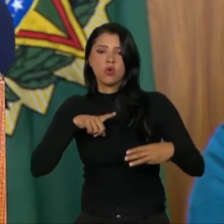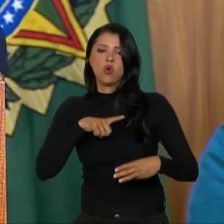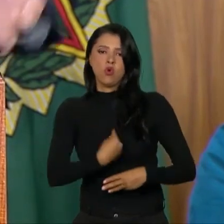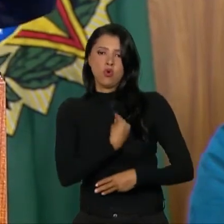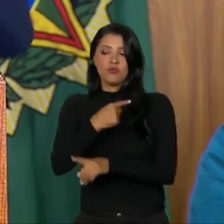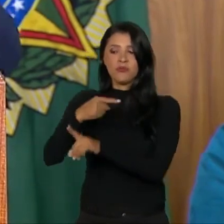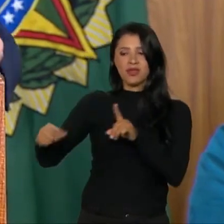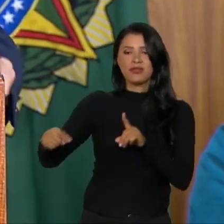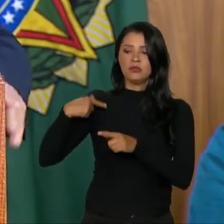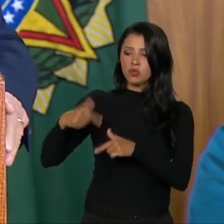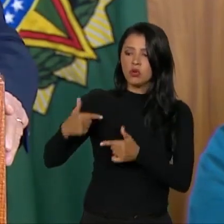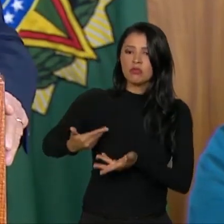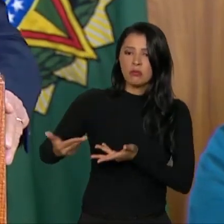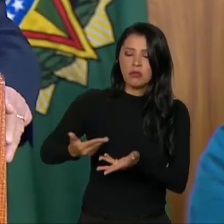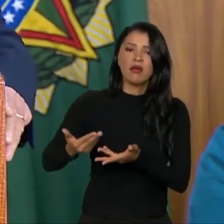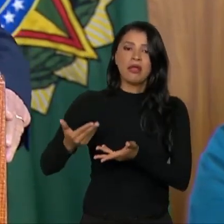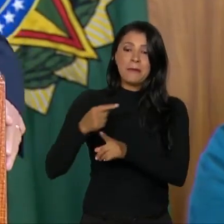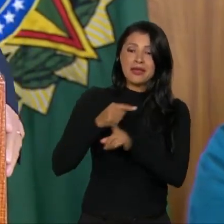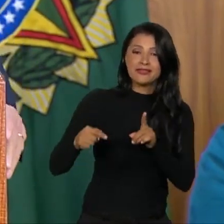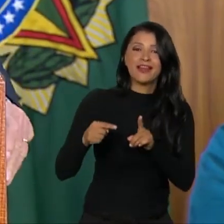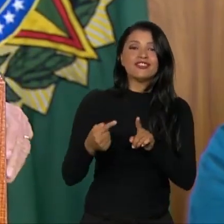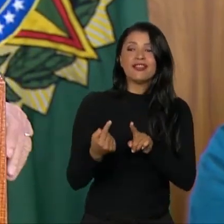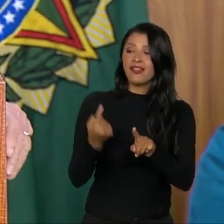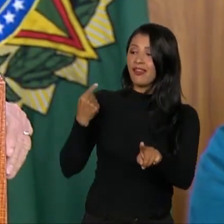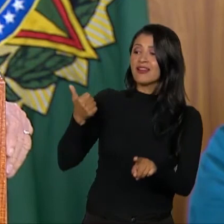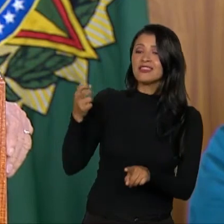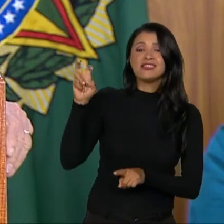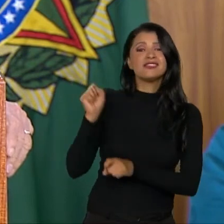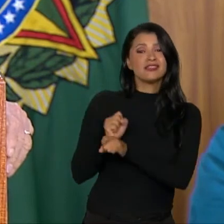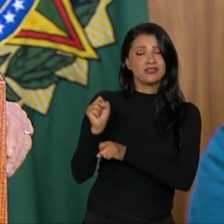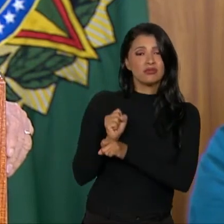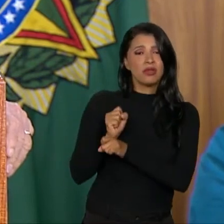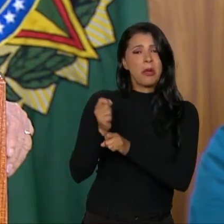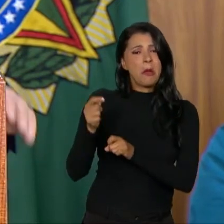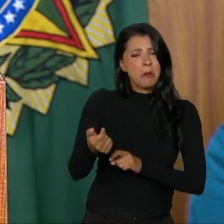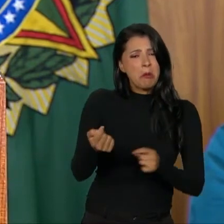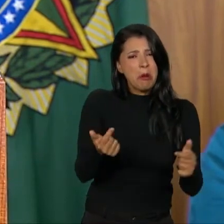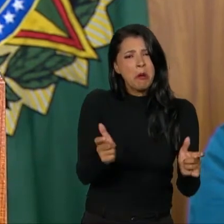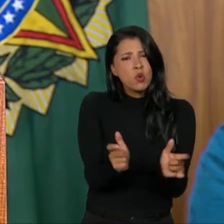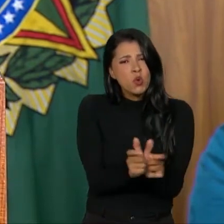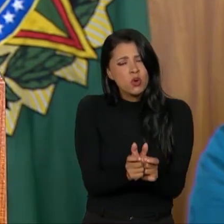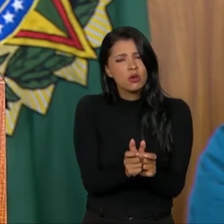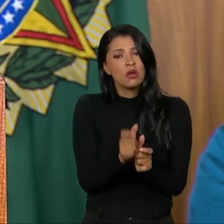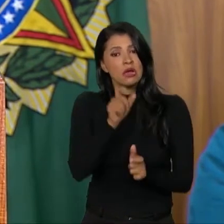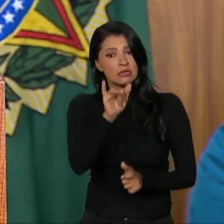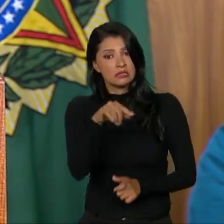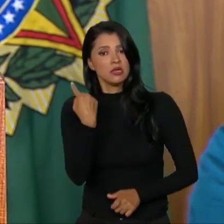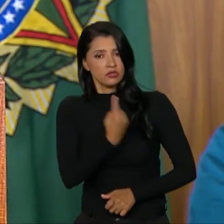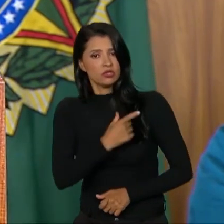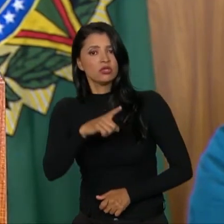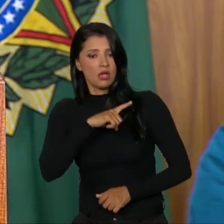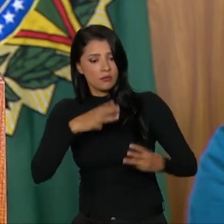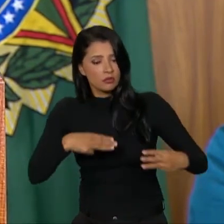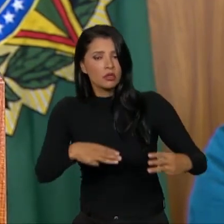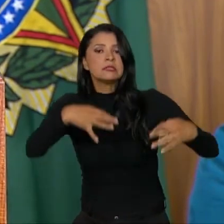dos funcionários que tinha há 15 anos atrás, quando eu governei esse país. E se a gente quiser que o ministério